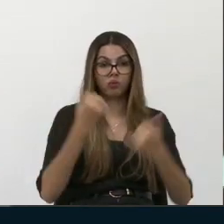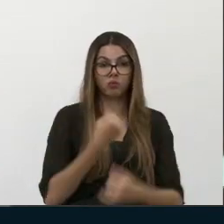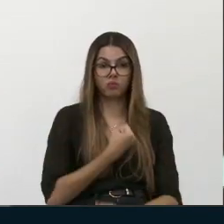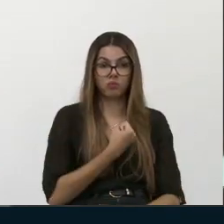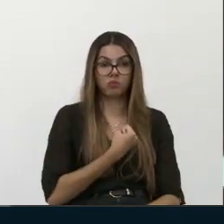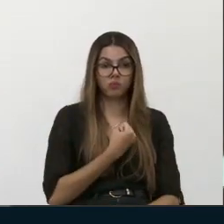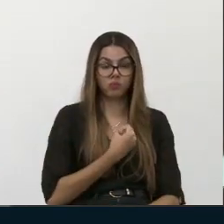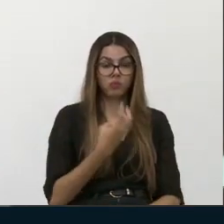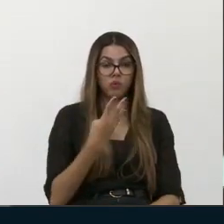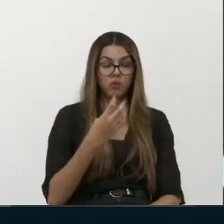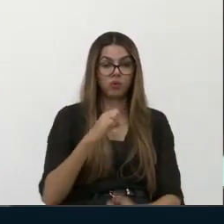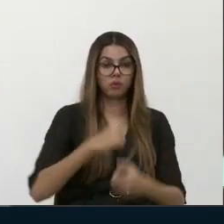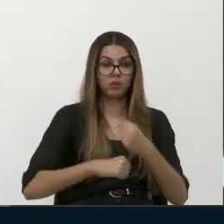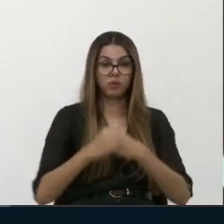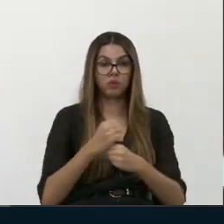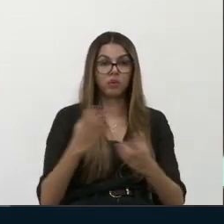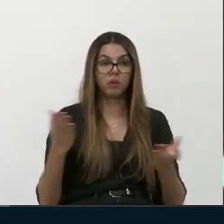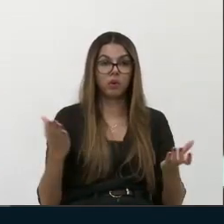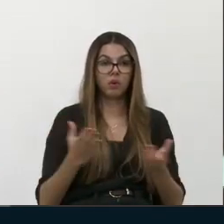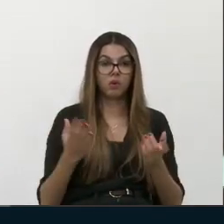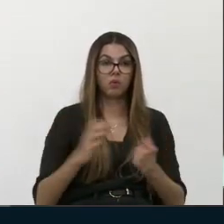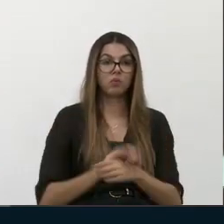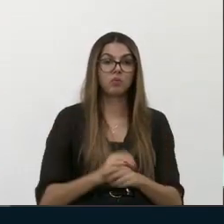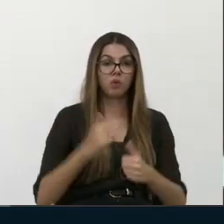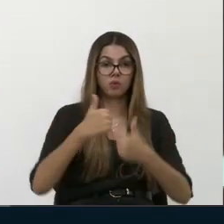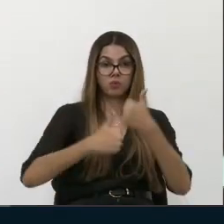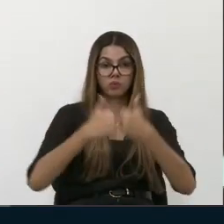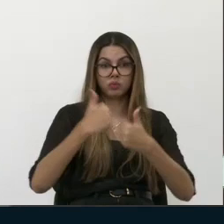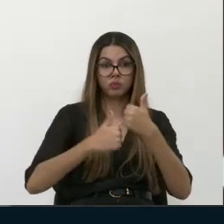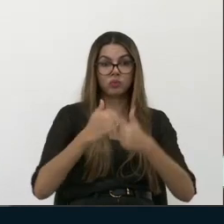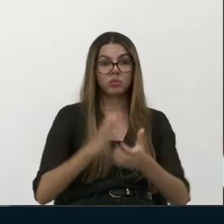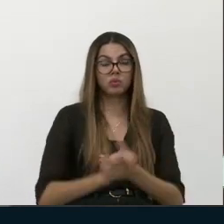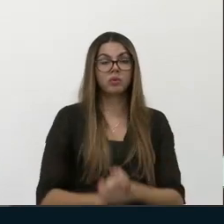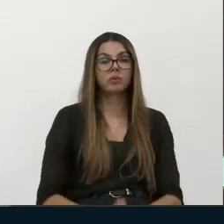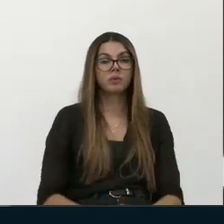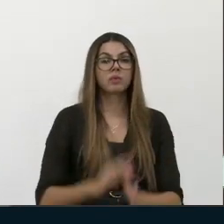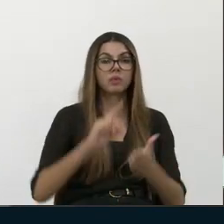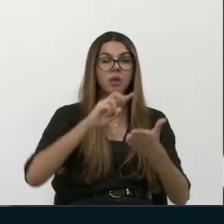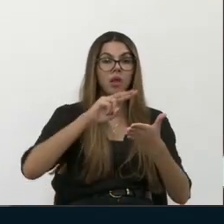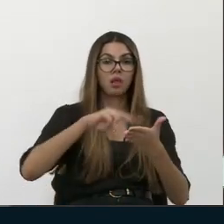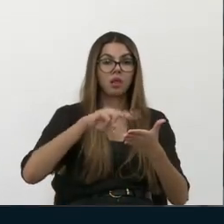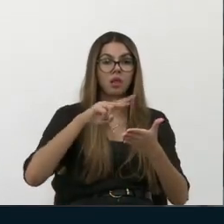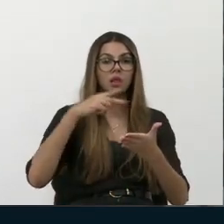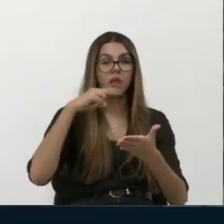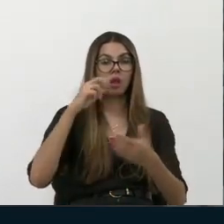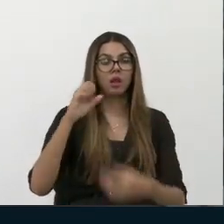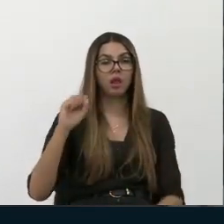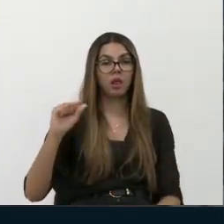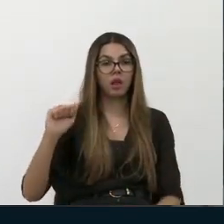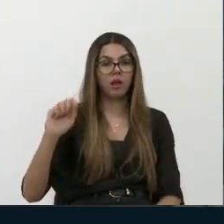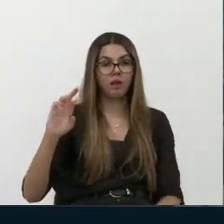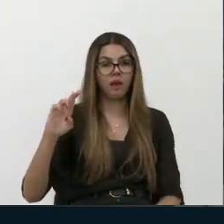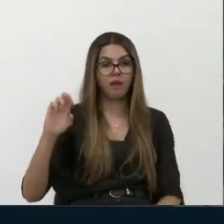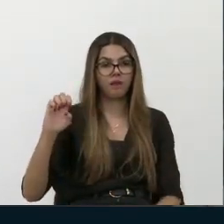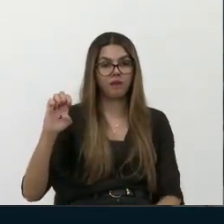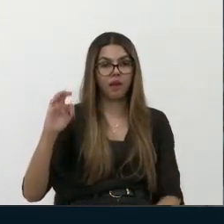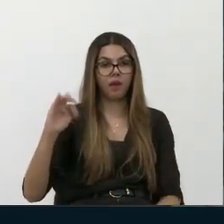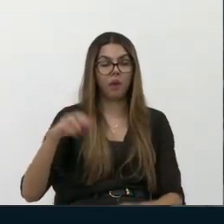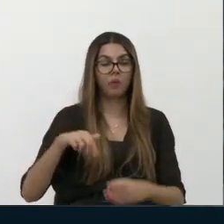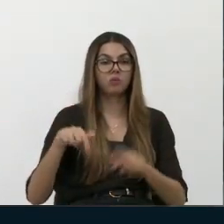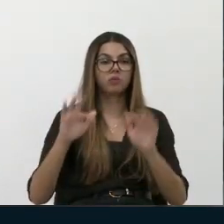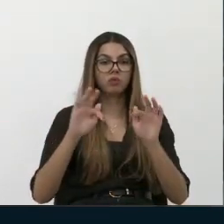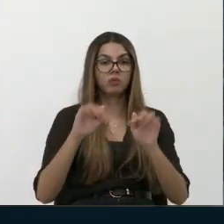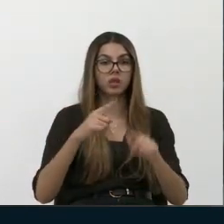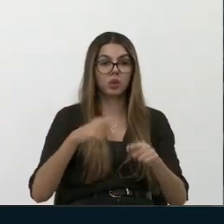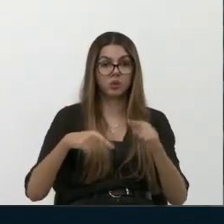sobre as obras, reforma e revitalização do ginásio poliesportivo Pascoal Tomé. Autor, vereador Rafael Costa. Em discussão.